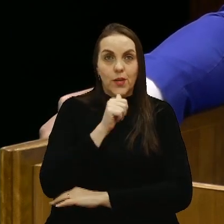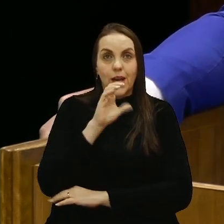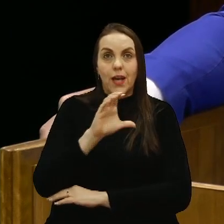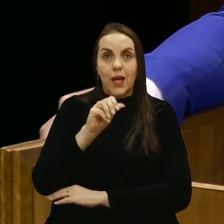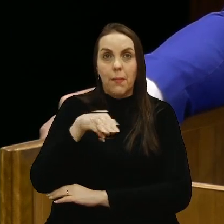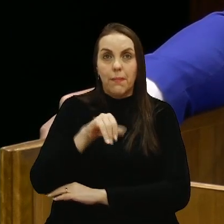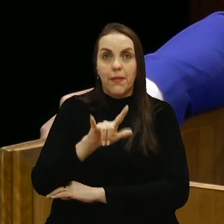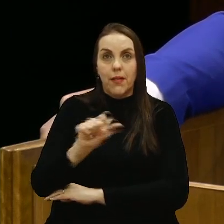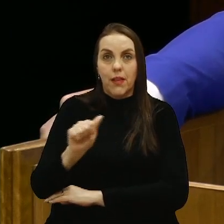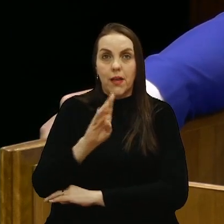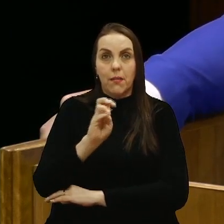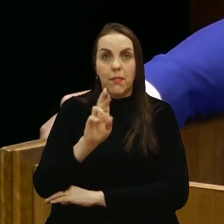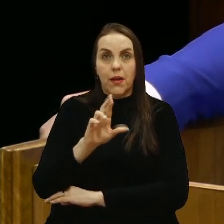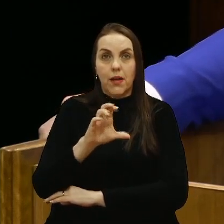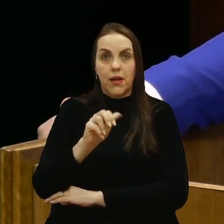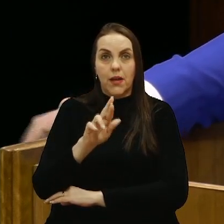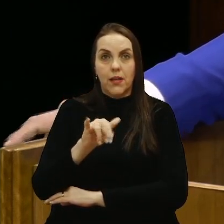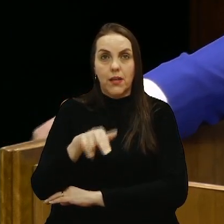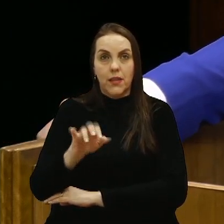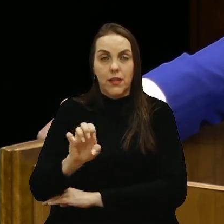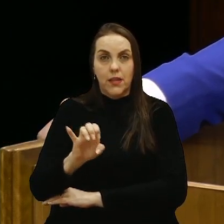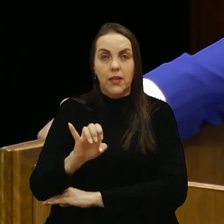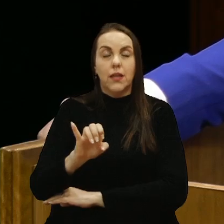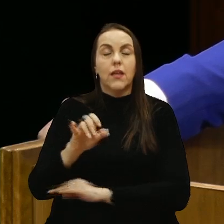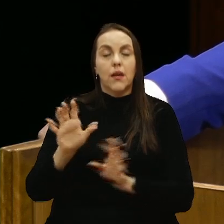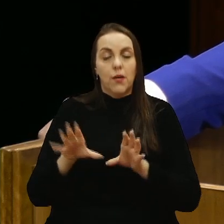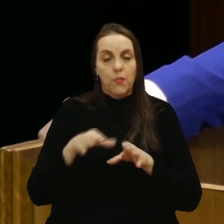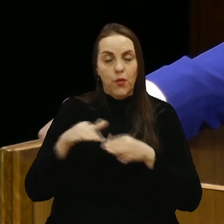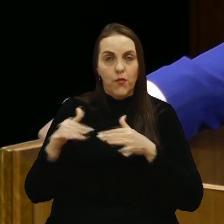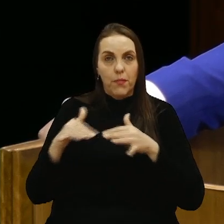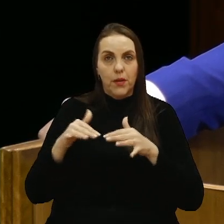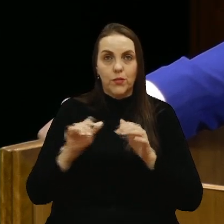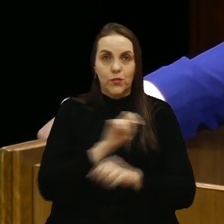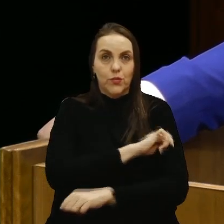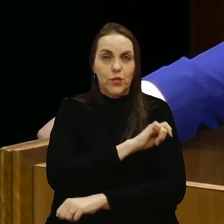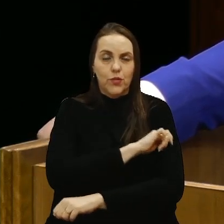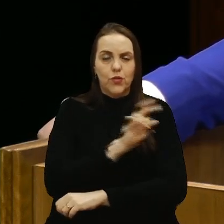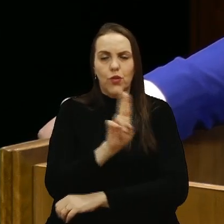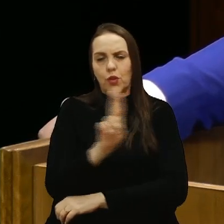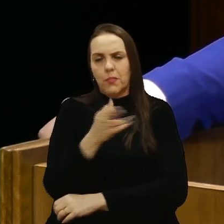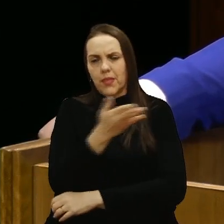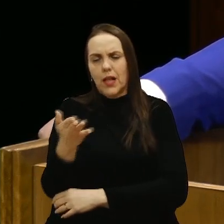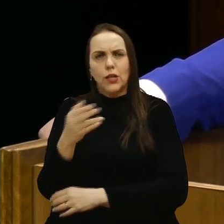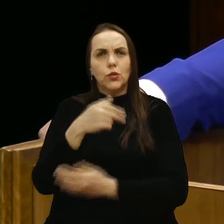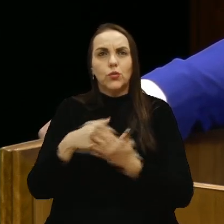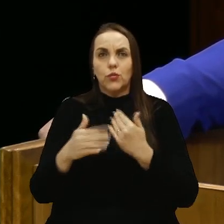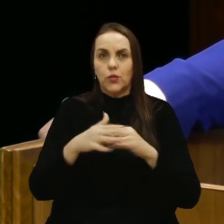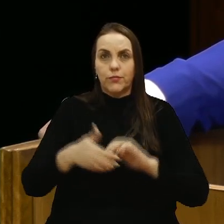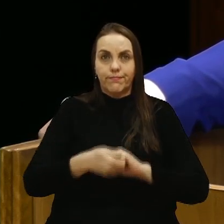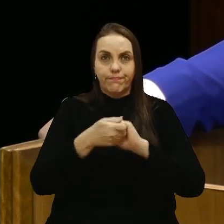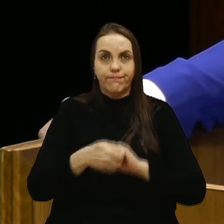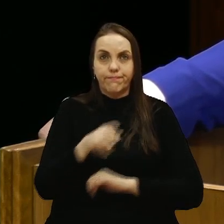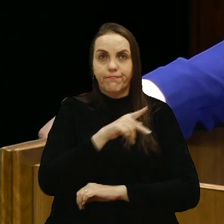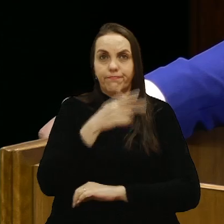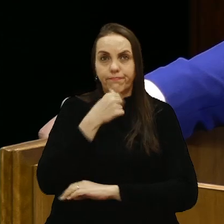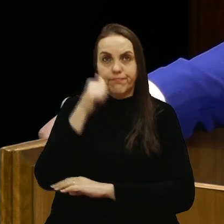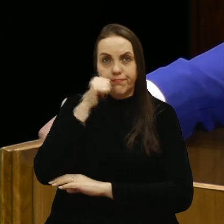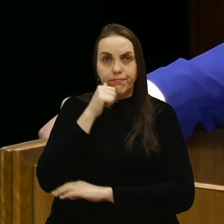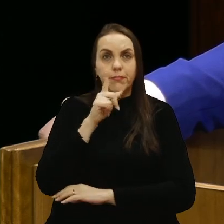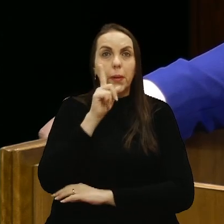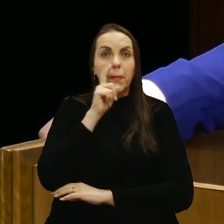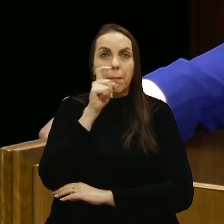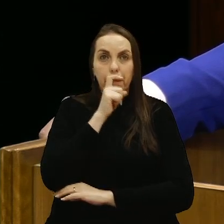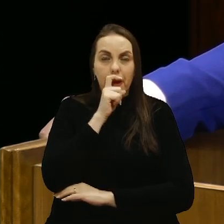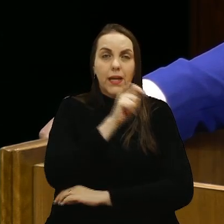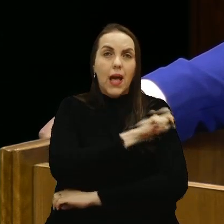estudantil, e em nome delas todos os professores. De forma especial também aos pais e aos estudantes que estão